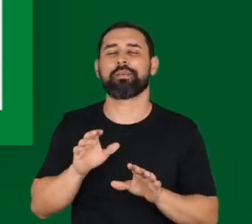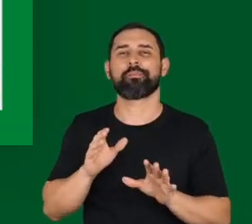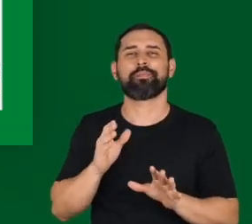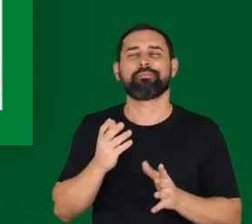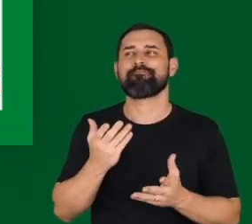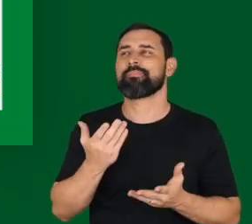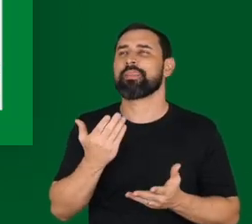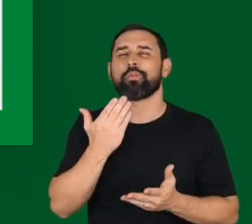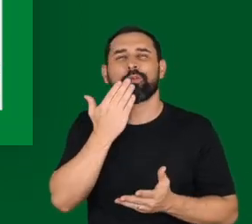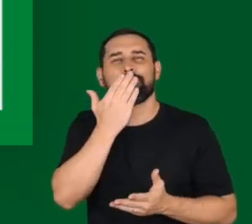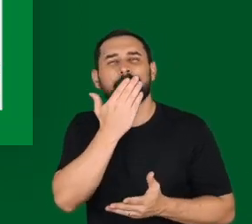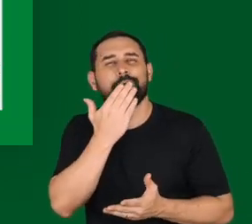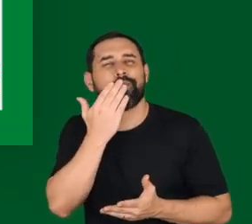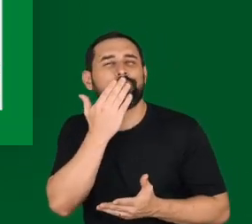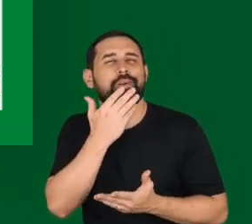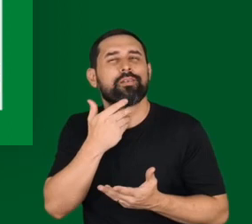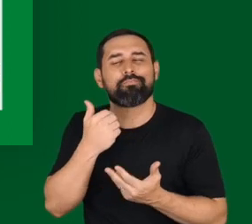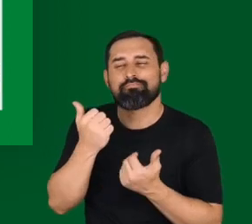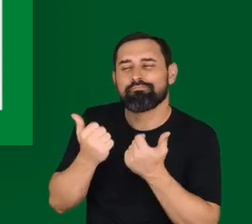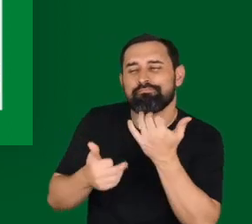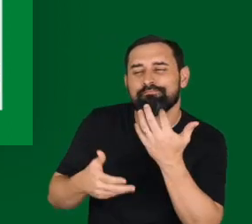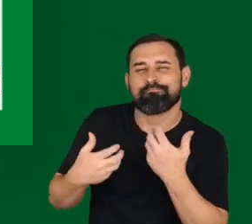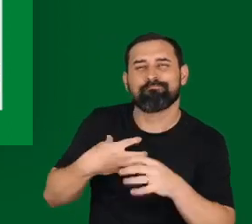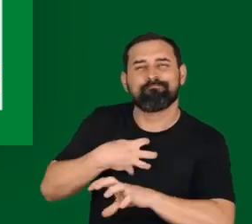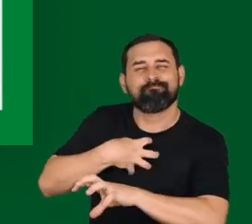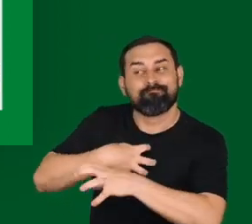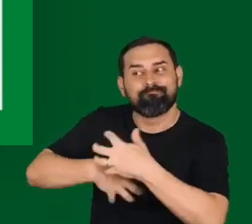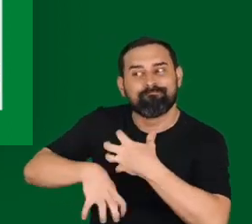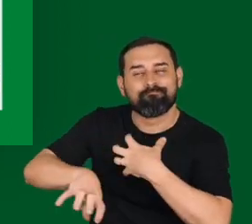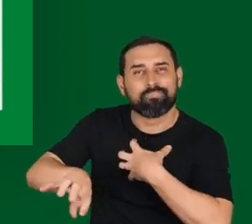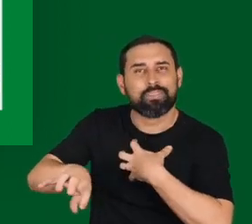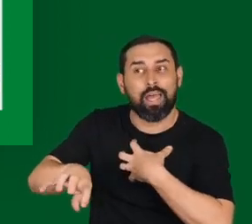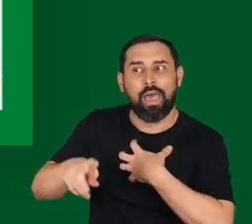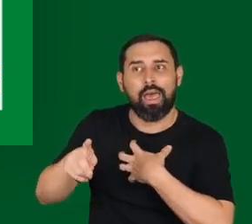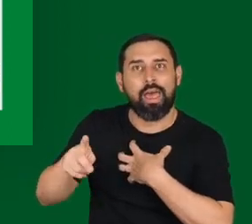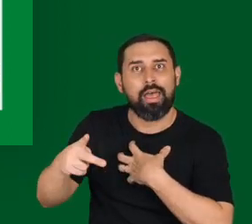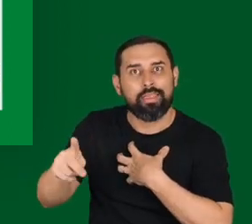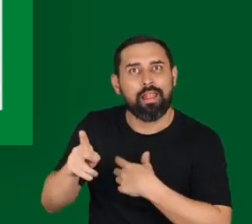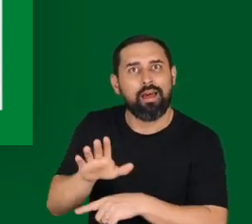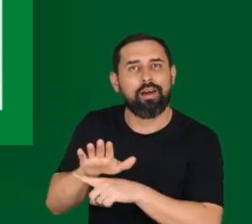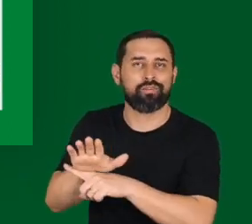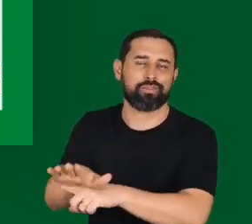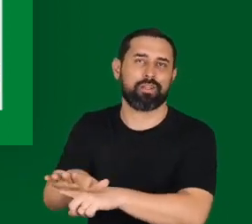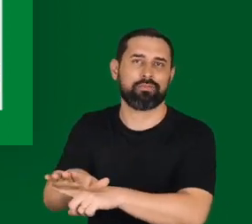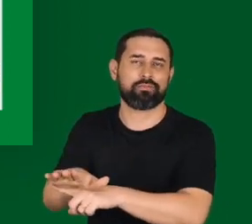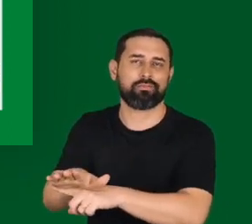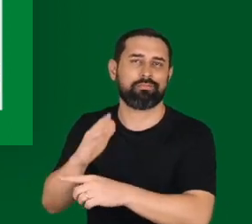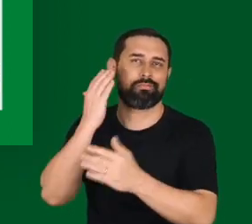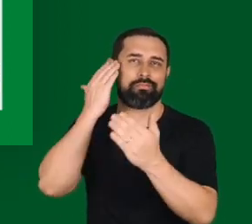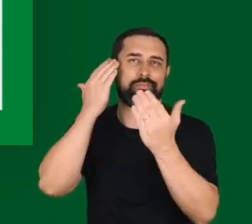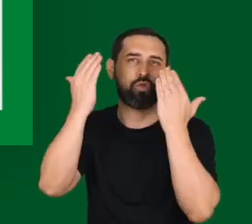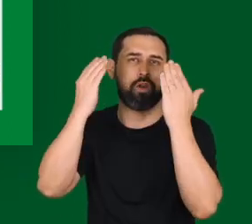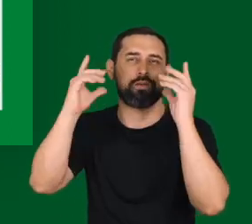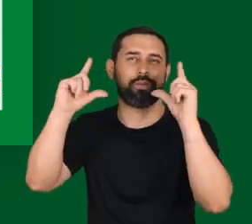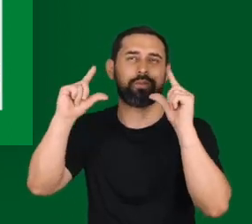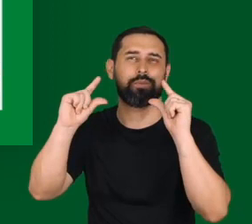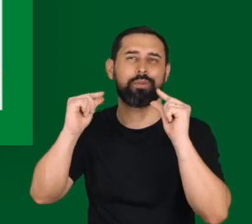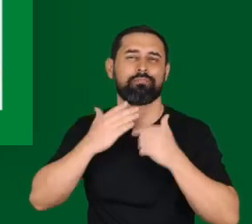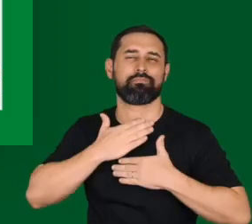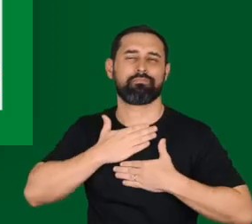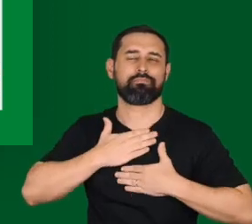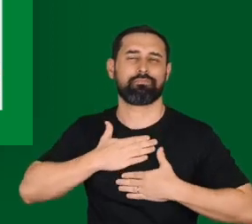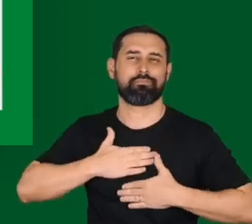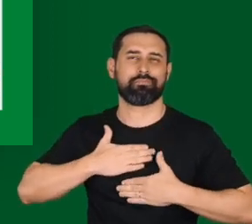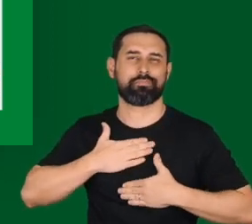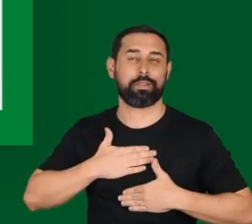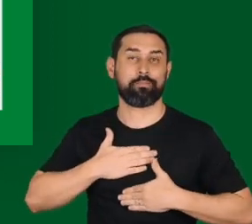gente pode fazer de ação? Conversar com um tom de voz, né, mais mais sensível aí, ter essa sensibilidade para